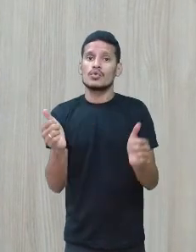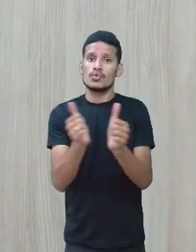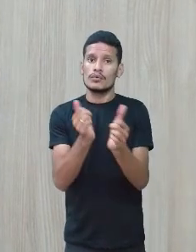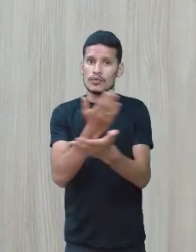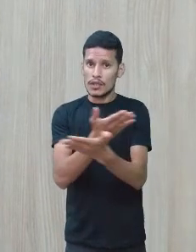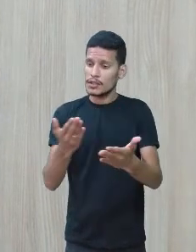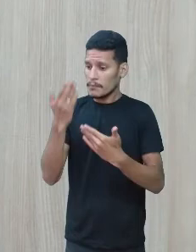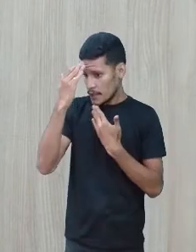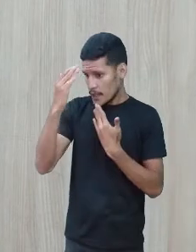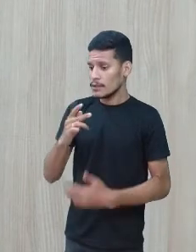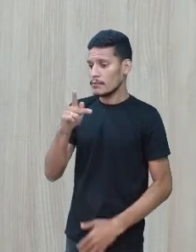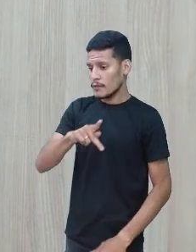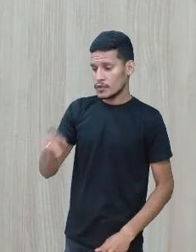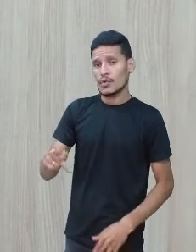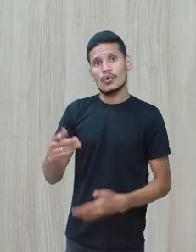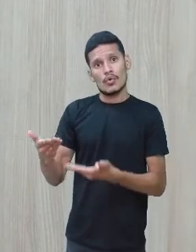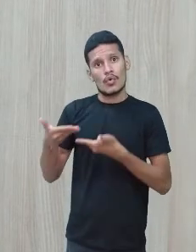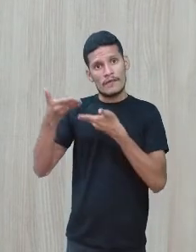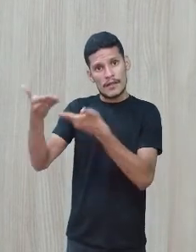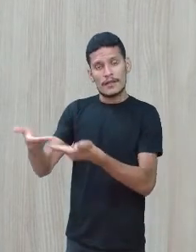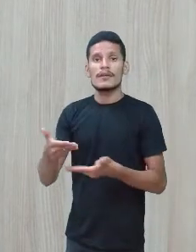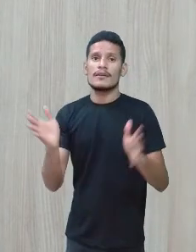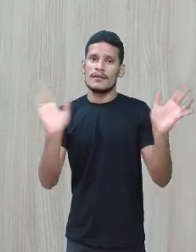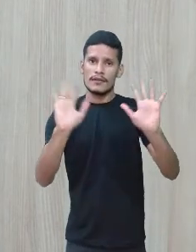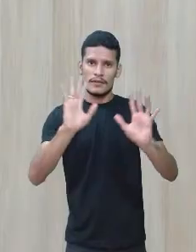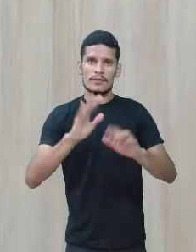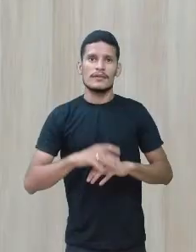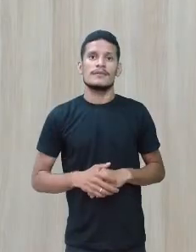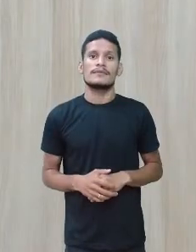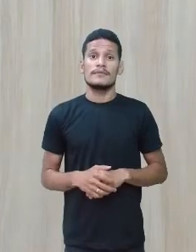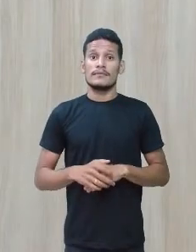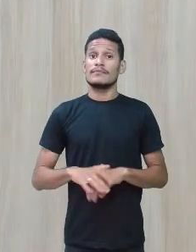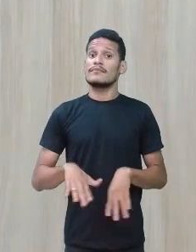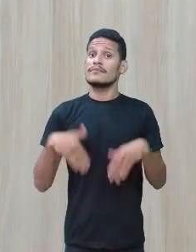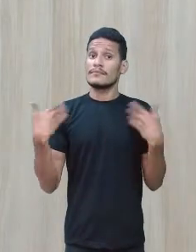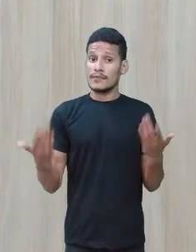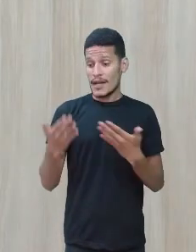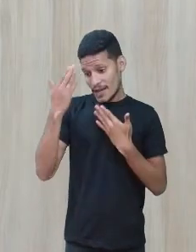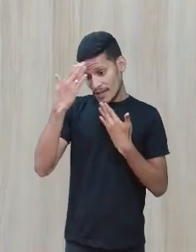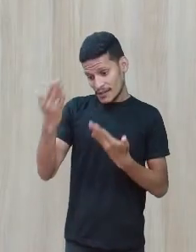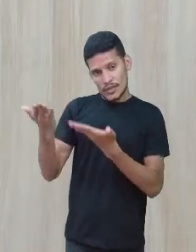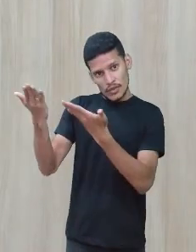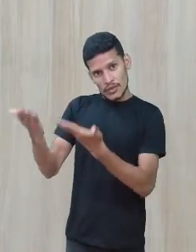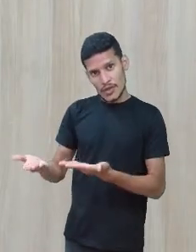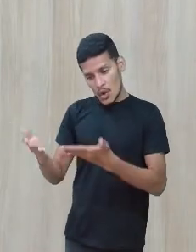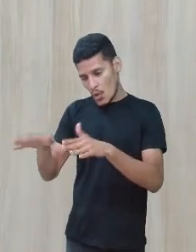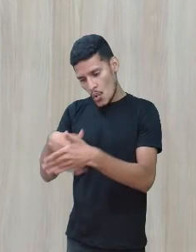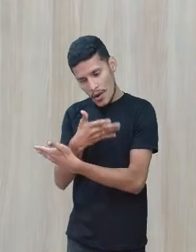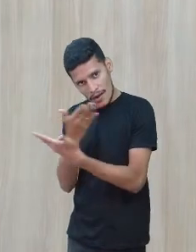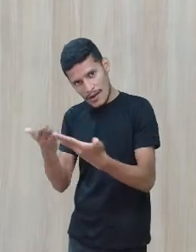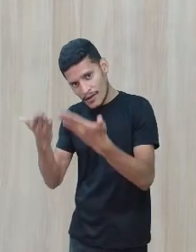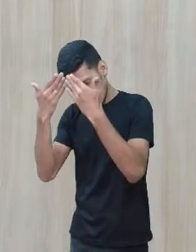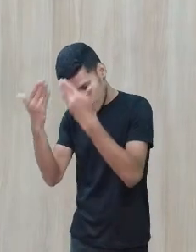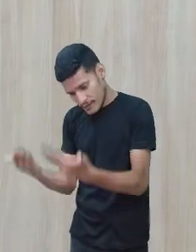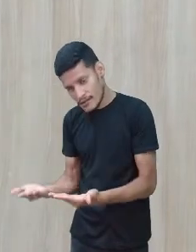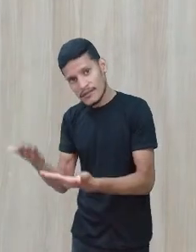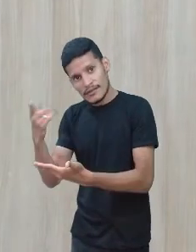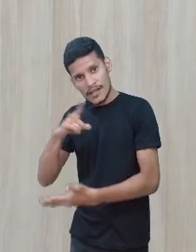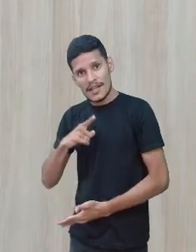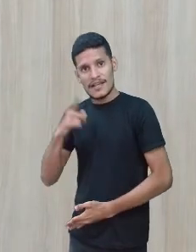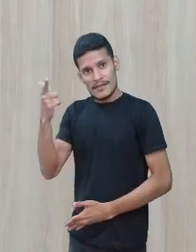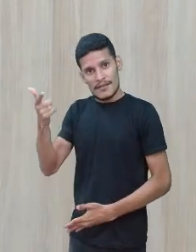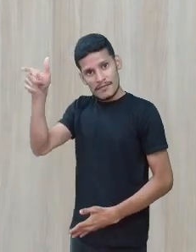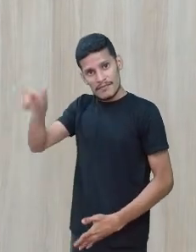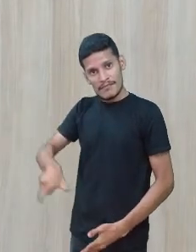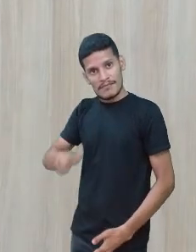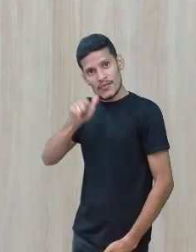professor Heleno, pelo convite. Tchau, tchau. Eu que agradeço, uma honra ter essa mulher aqui